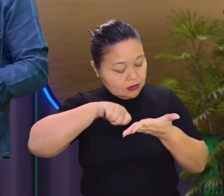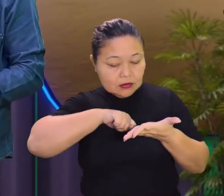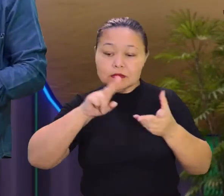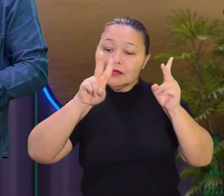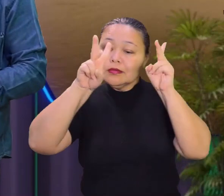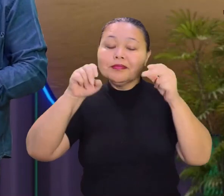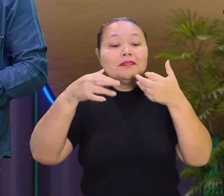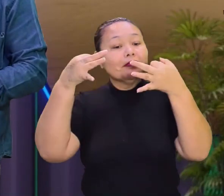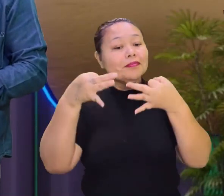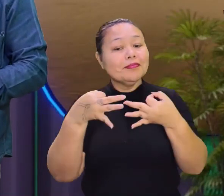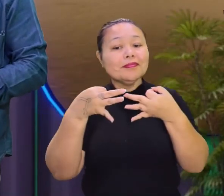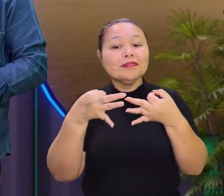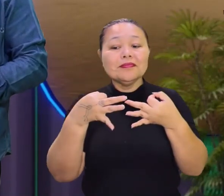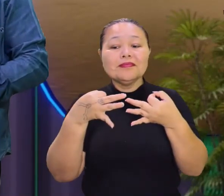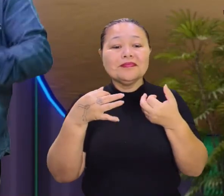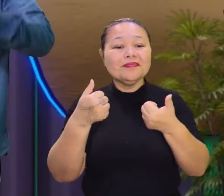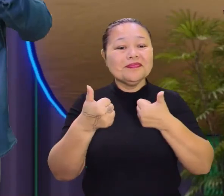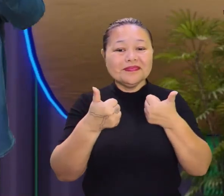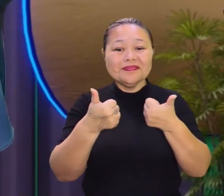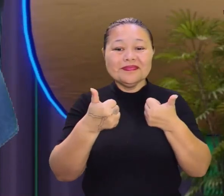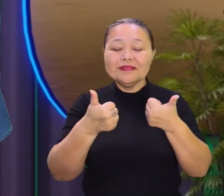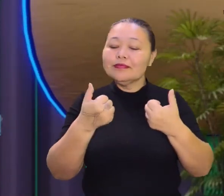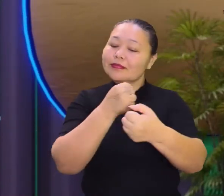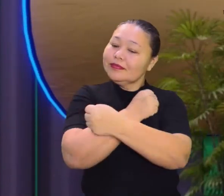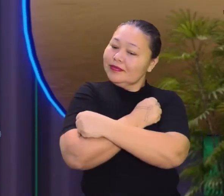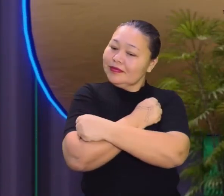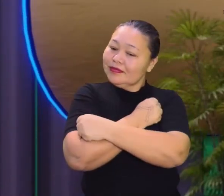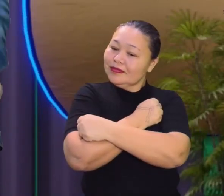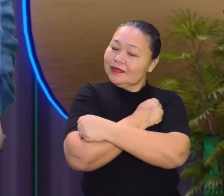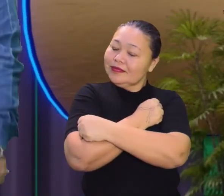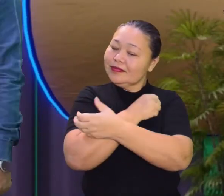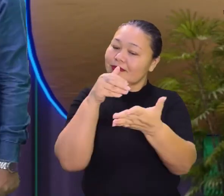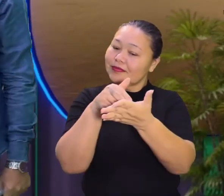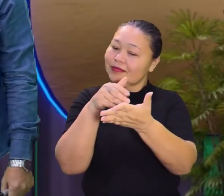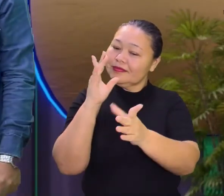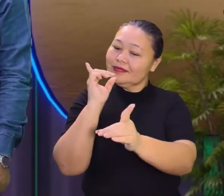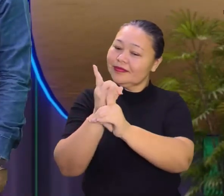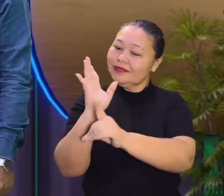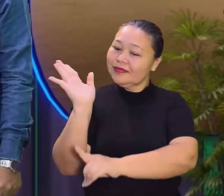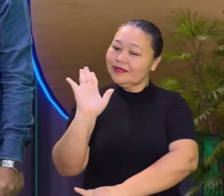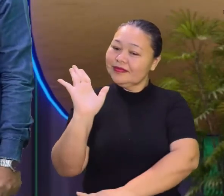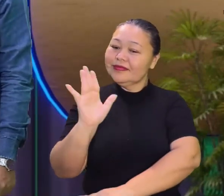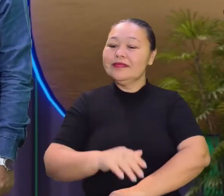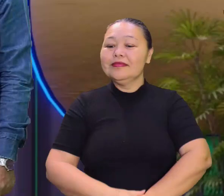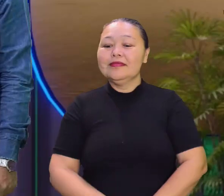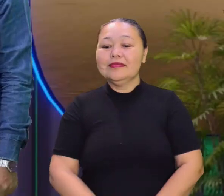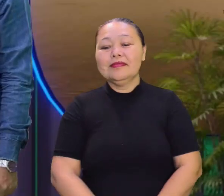sobre o tema. Exato. Beleza? Beleza, galera? Forte abraço, galera. Até mais. E até a próxima. Tchau.